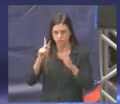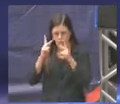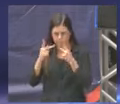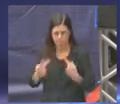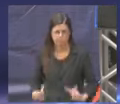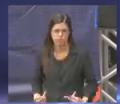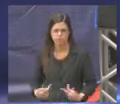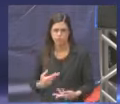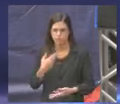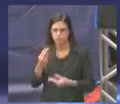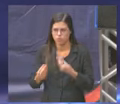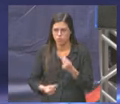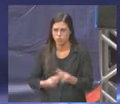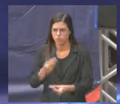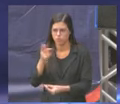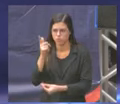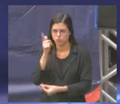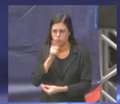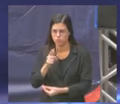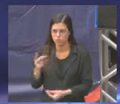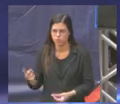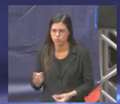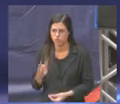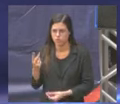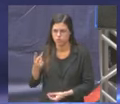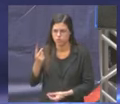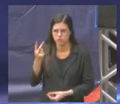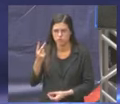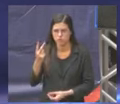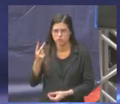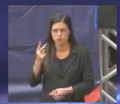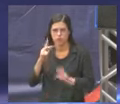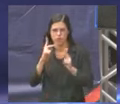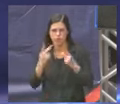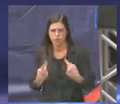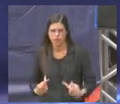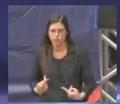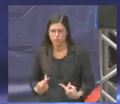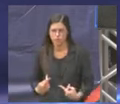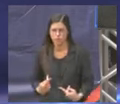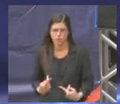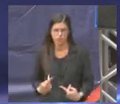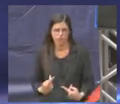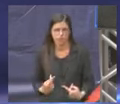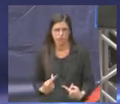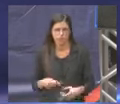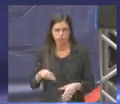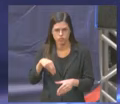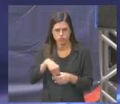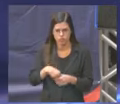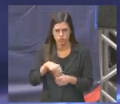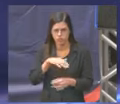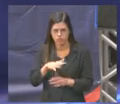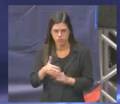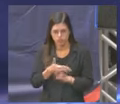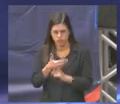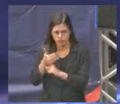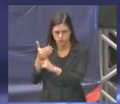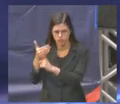Como é que a gente consegue valorizar o capital humano nessa, dentro desse aspecto aqui tecnológico?